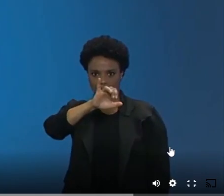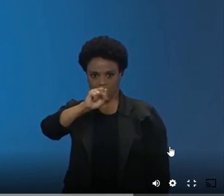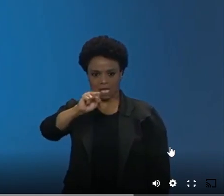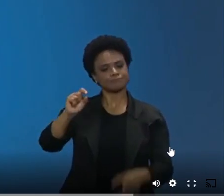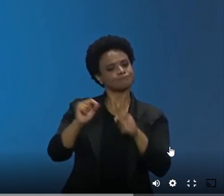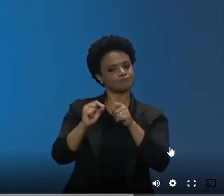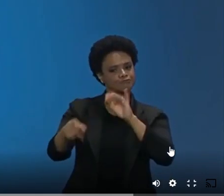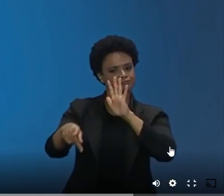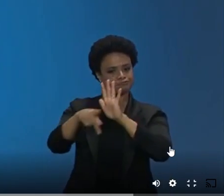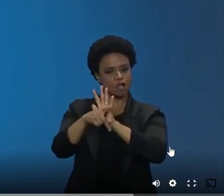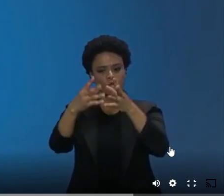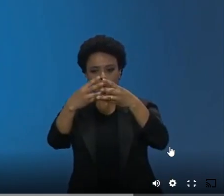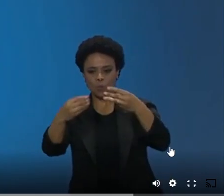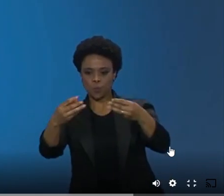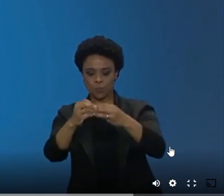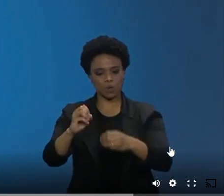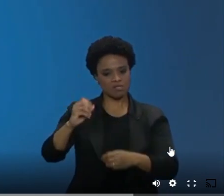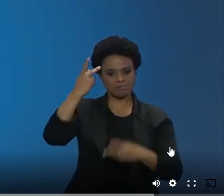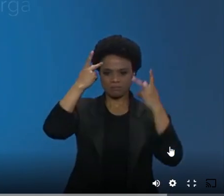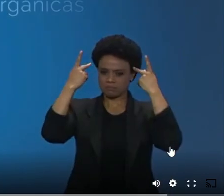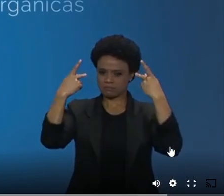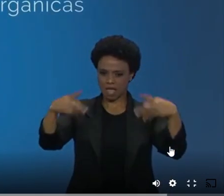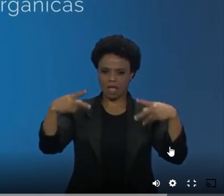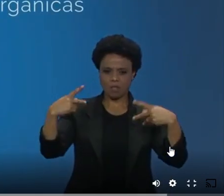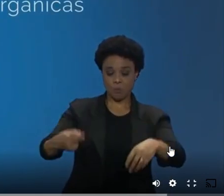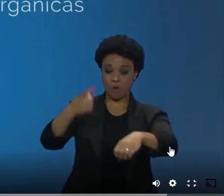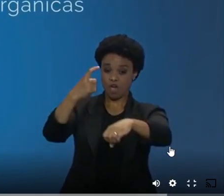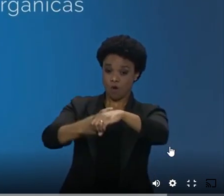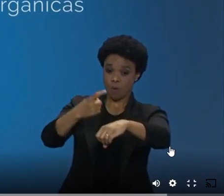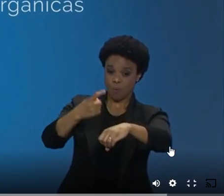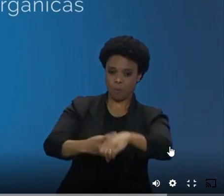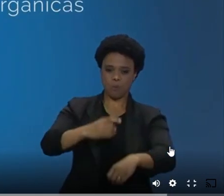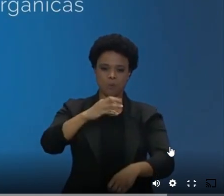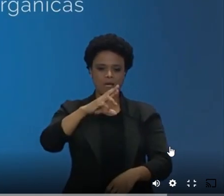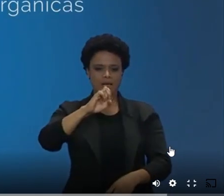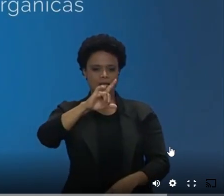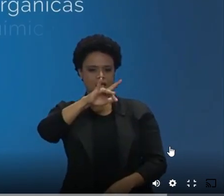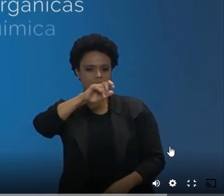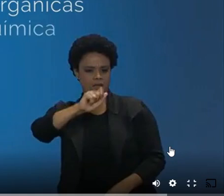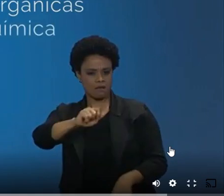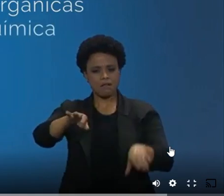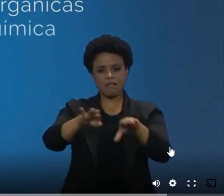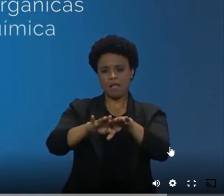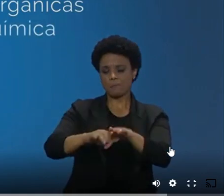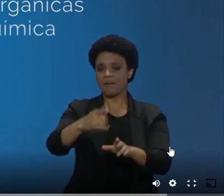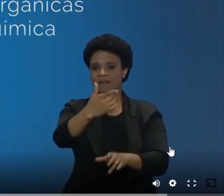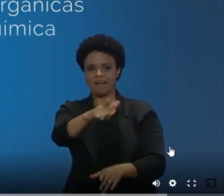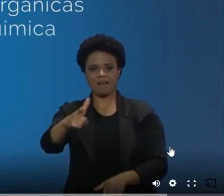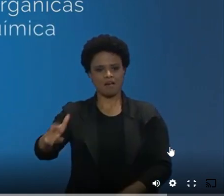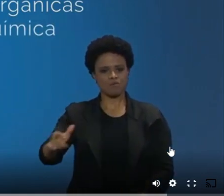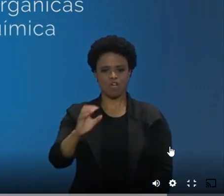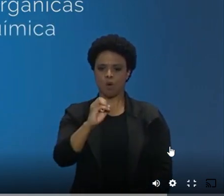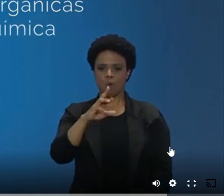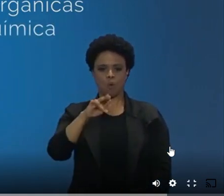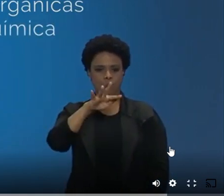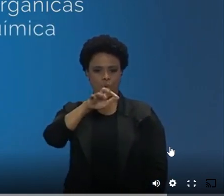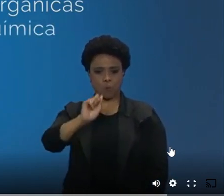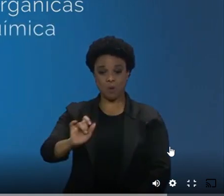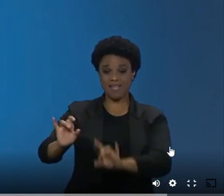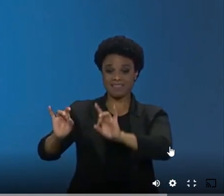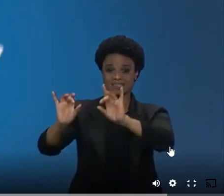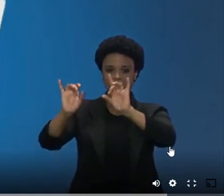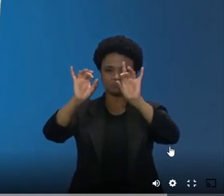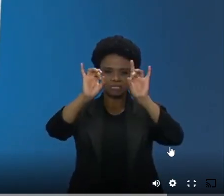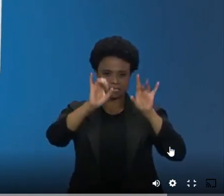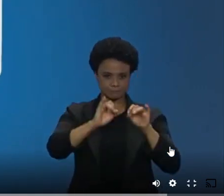ocorrência natural, sólidas, cristalinas e geralmente inorgânicas, que possuem uma composição química específica.